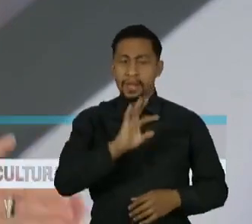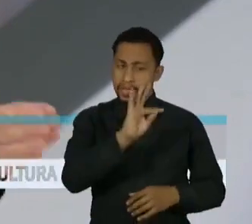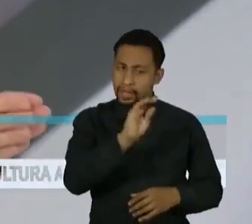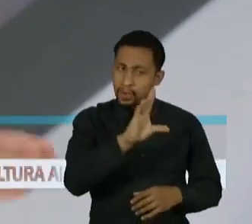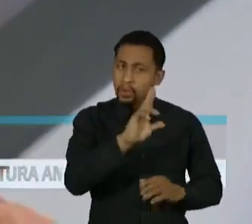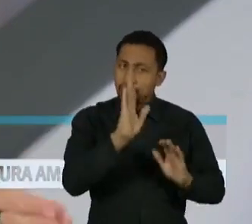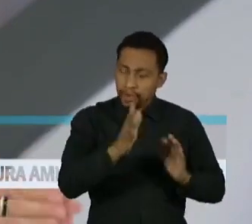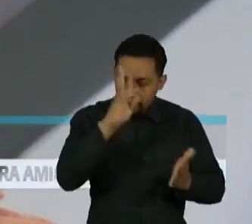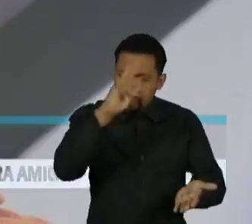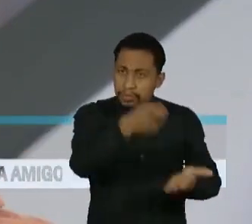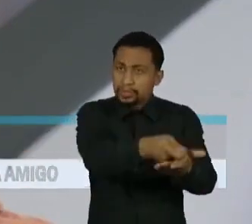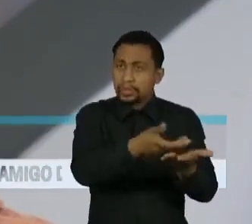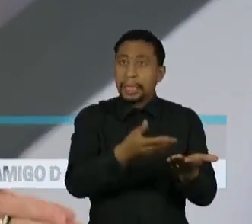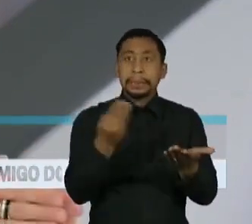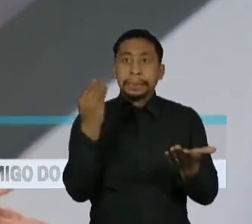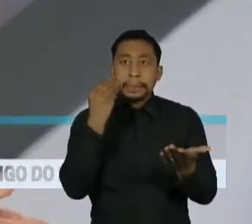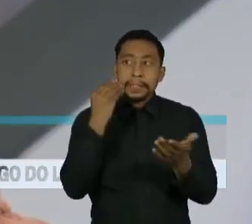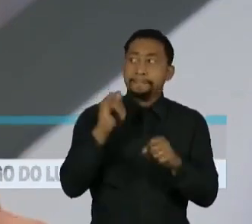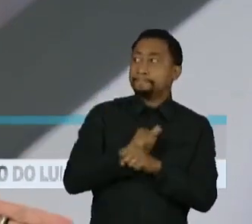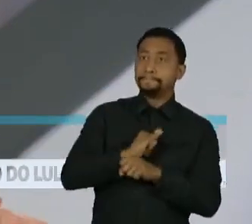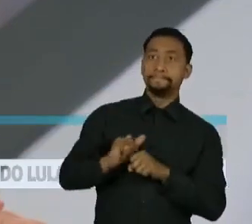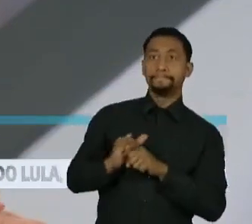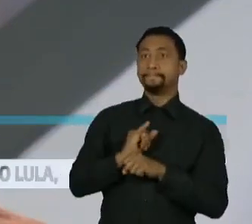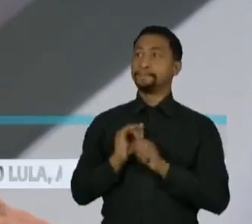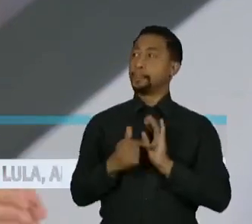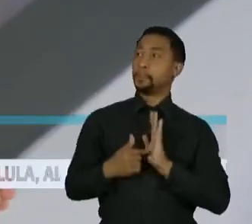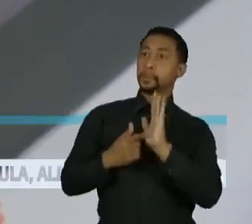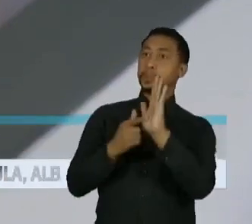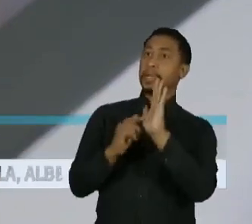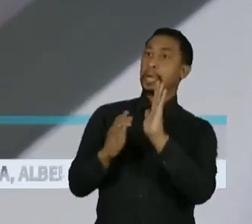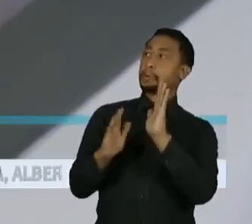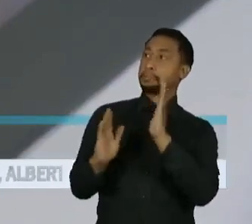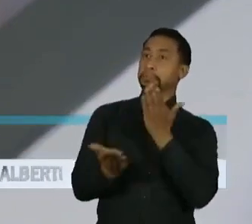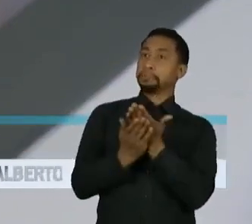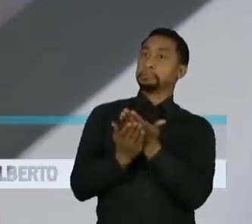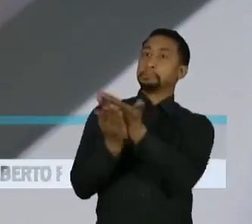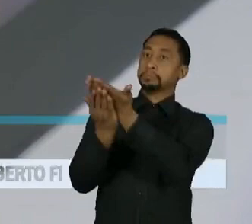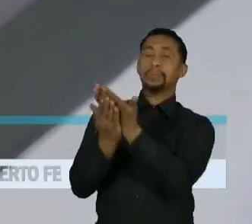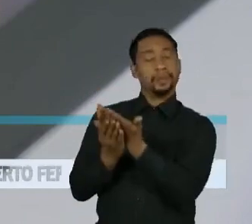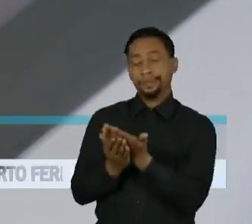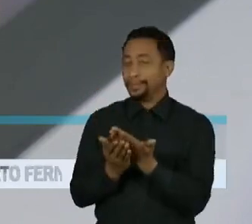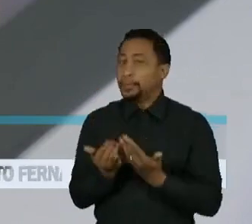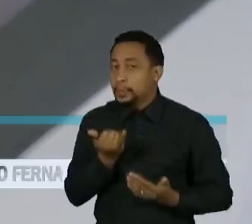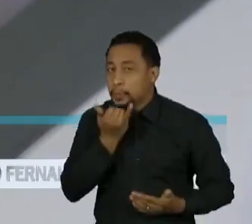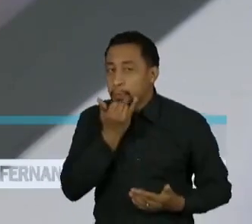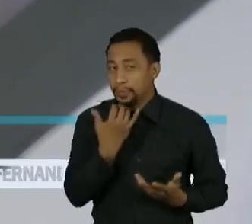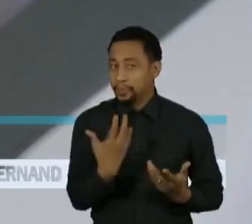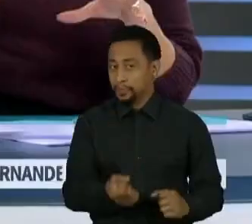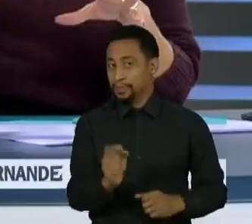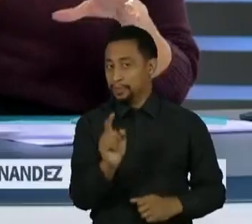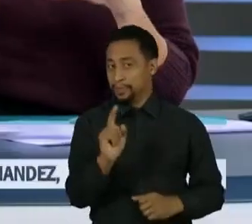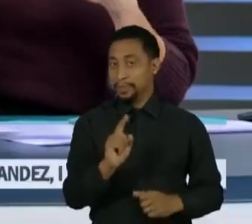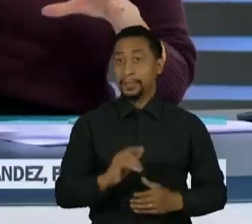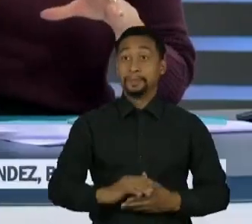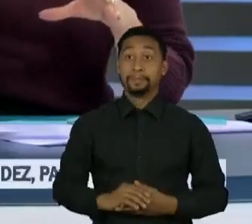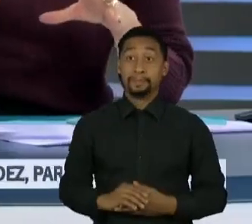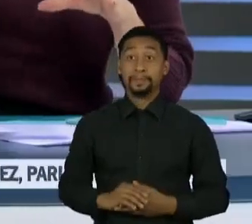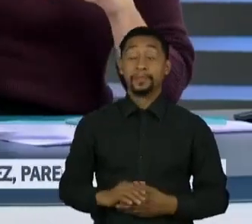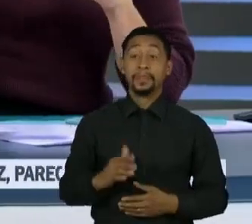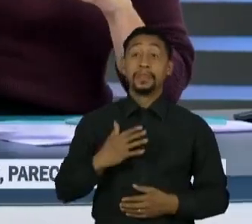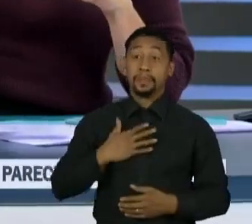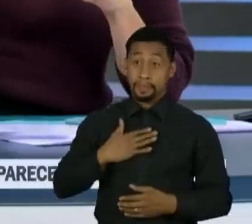eles estão tentando ressuscitar essa defesa meio João sem braço mas não vai colar agora Patrícia você acha que é possível